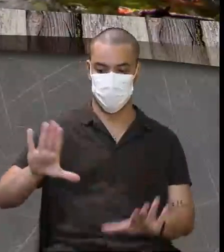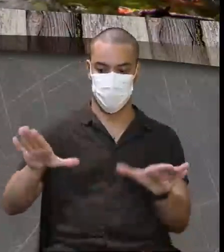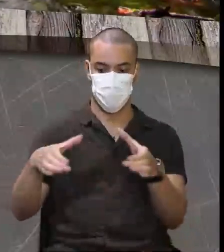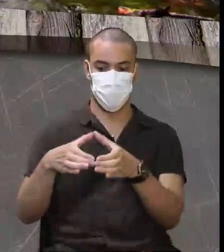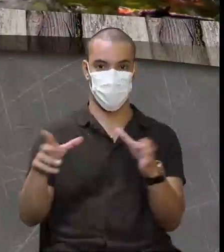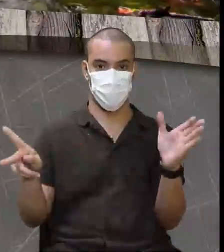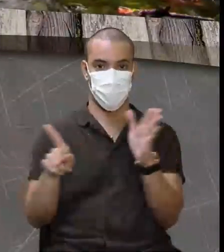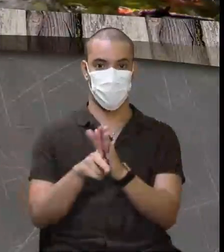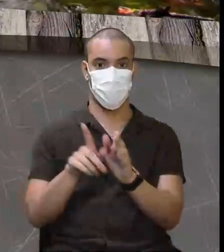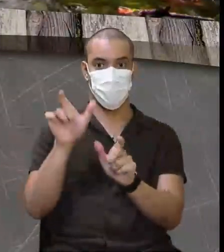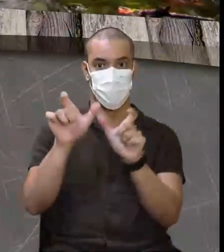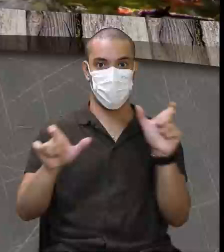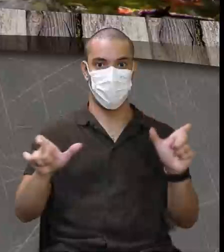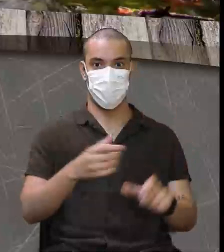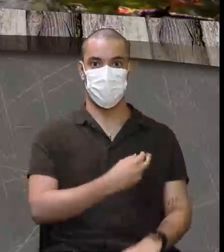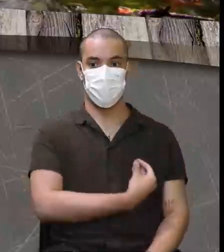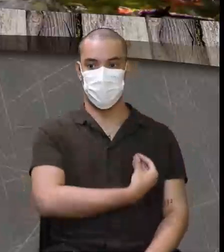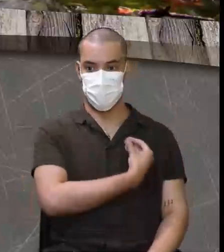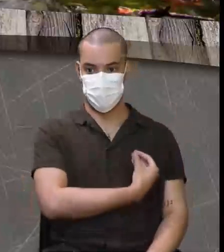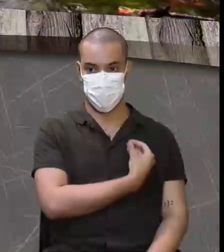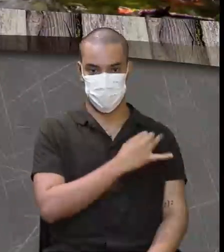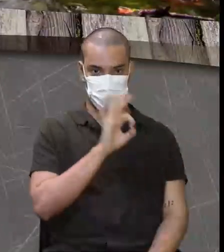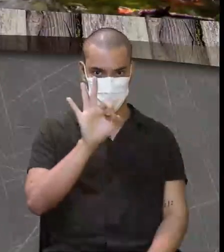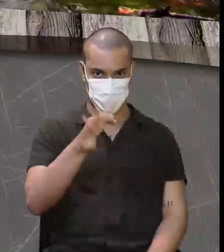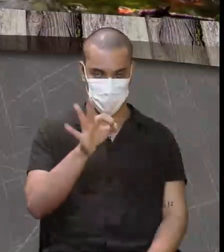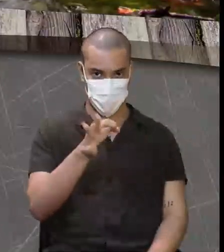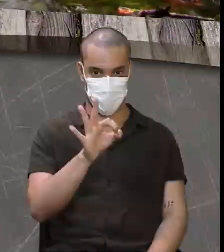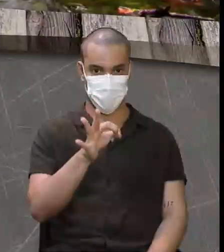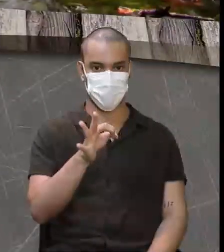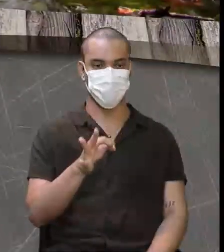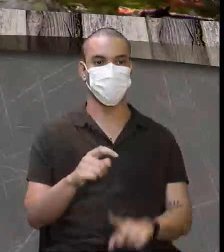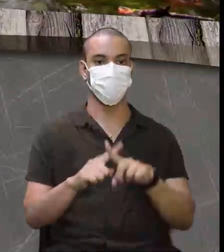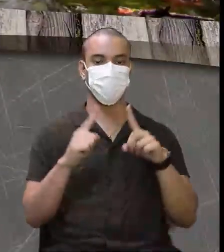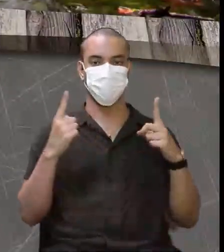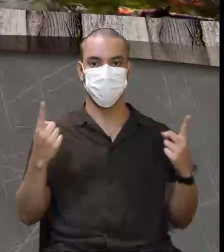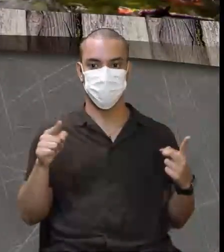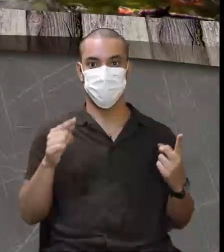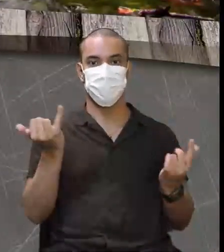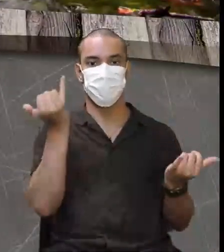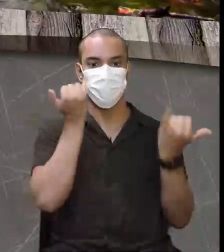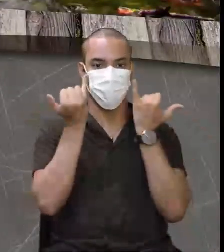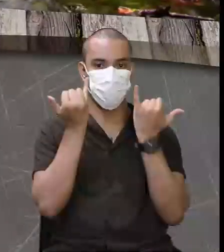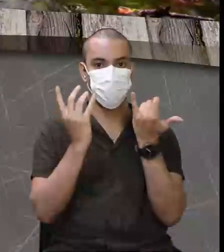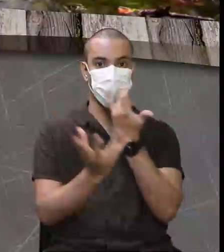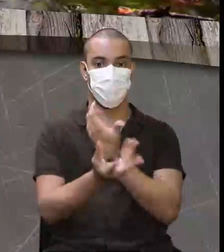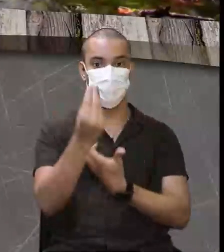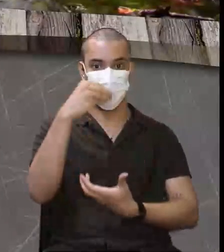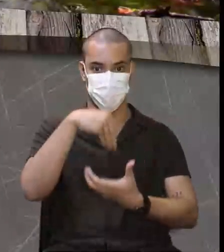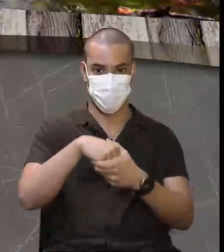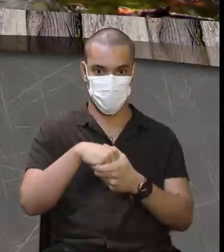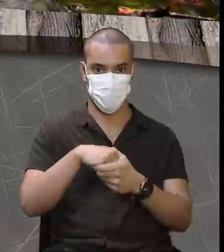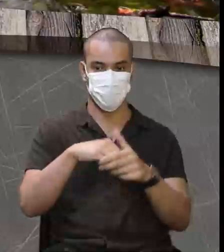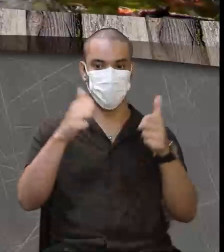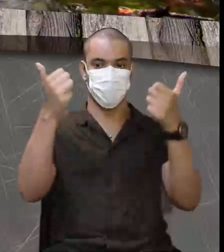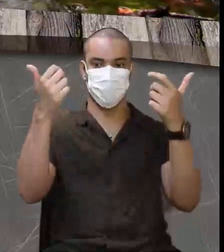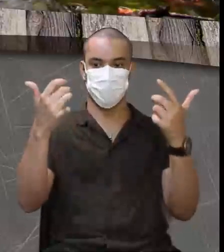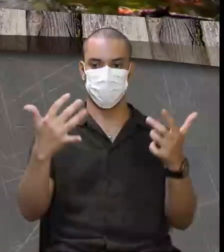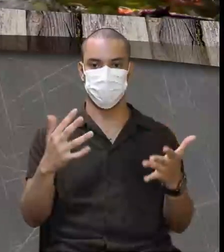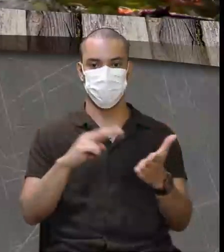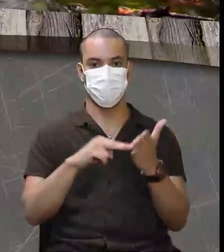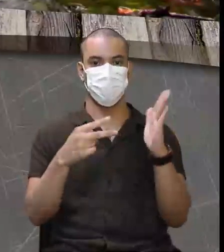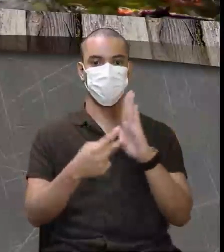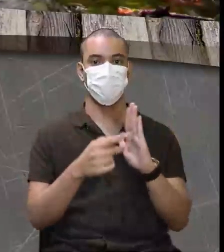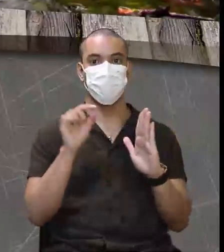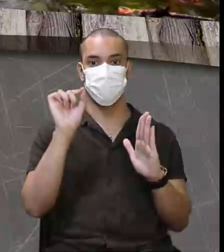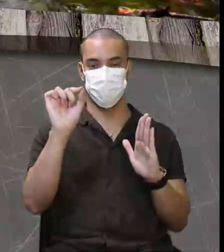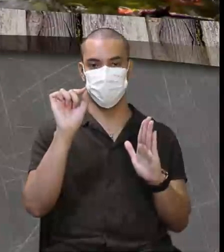grupo de seres vivos, certo? E essas informações contidas aí, elas vão